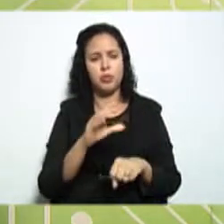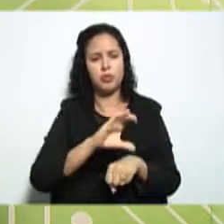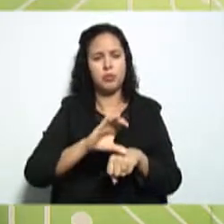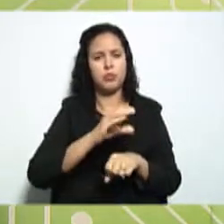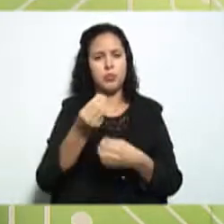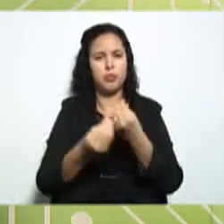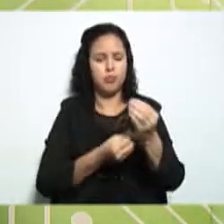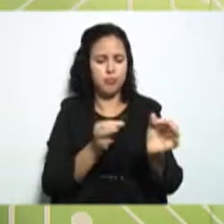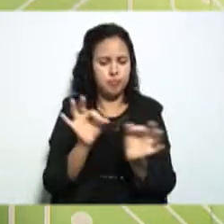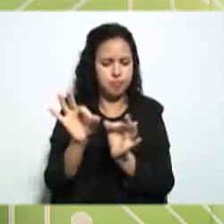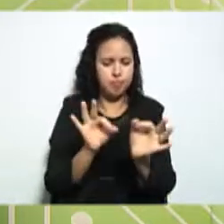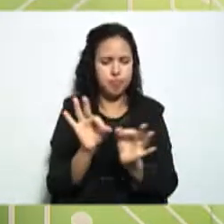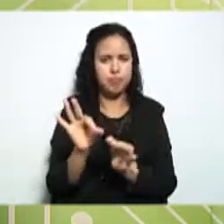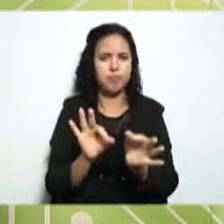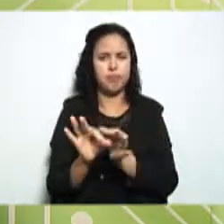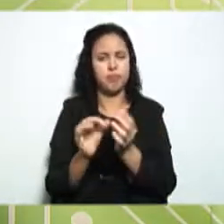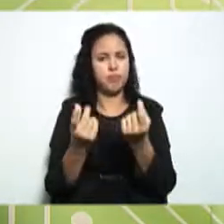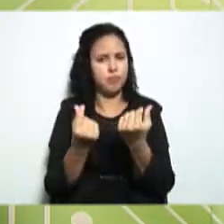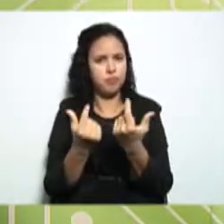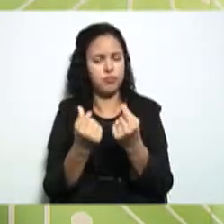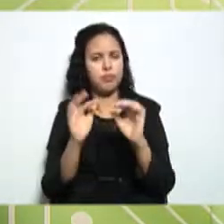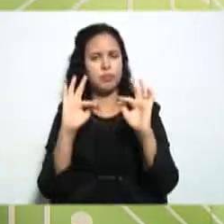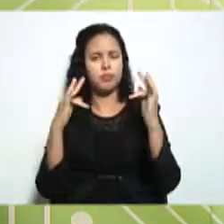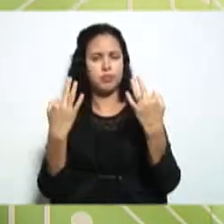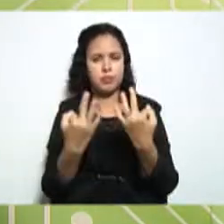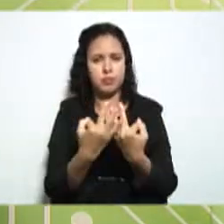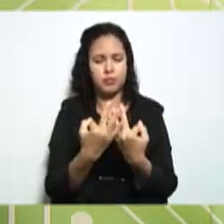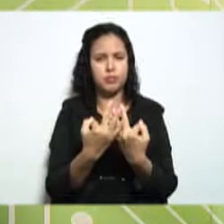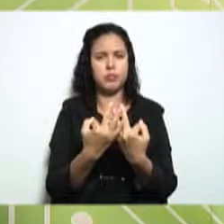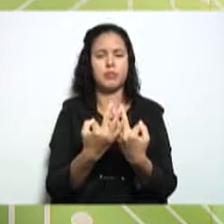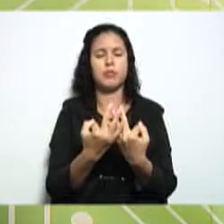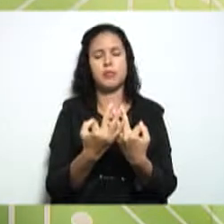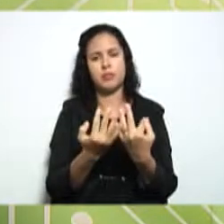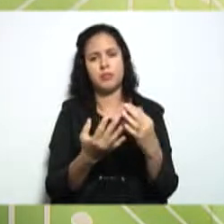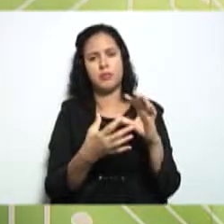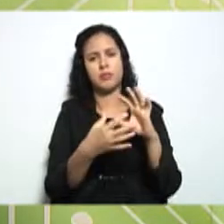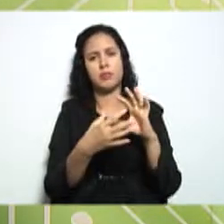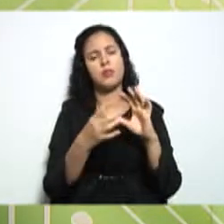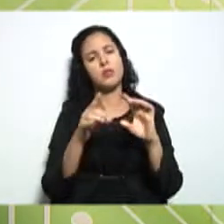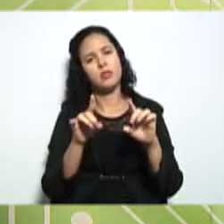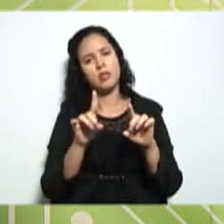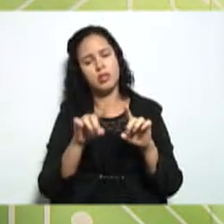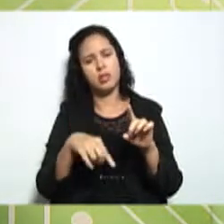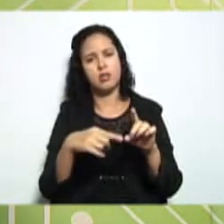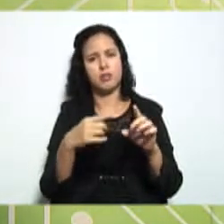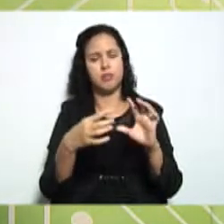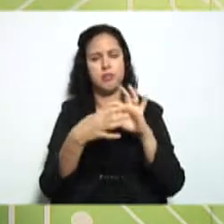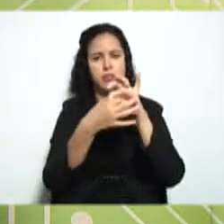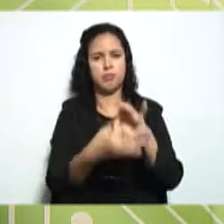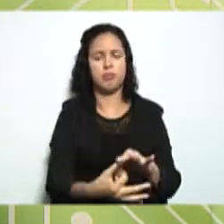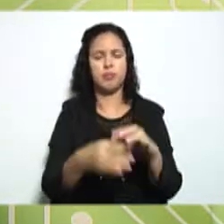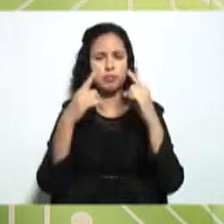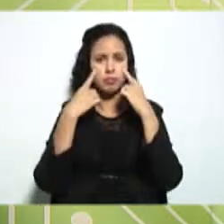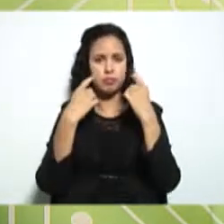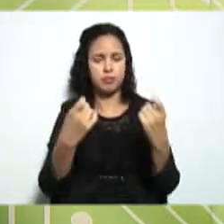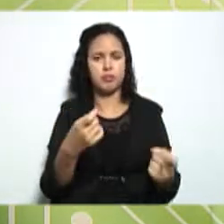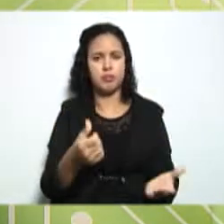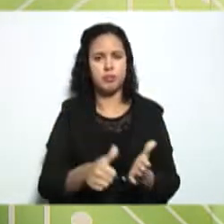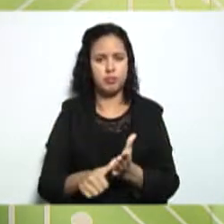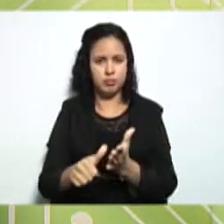pode, sim, contratar um pessoal que vai fazer esse curso, que não tem totalmente a ver com café, mas tem a ver com o interesse do cooperado no que ele quer se